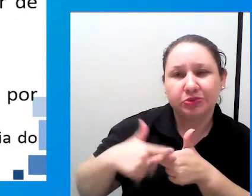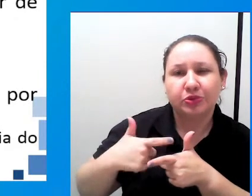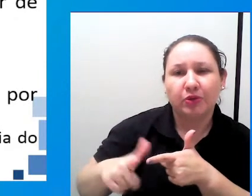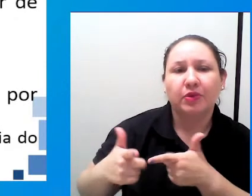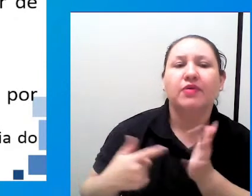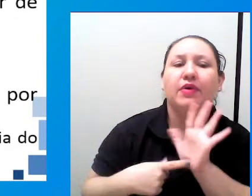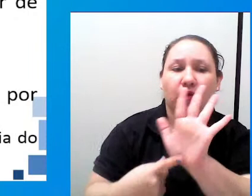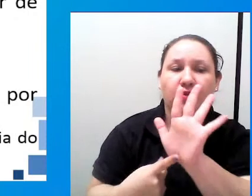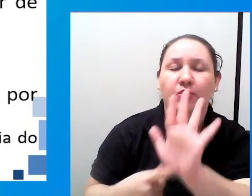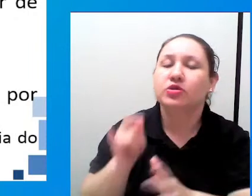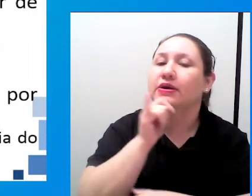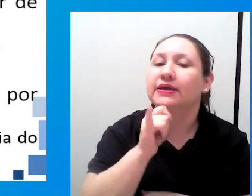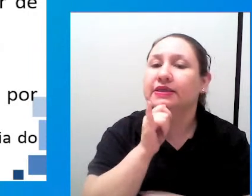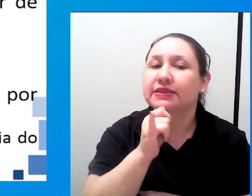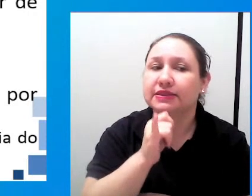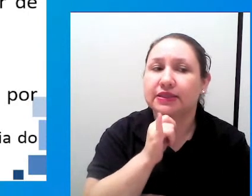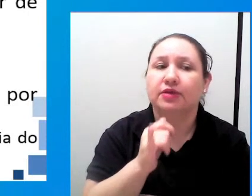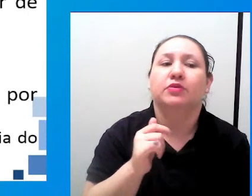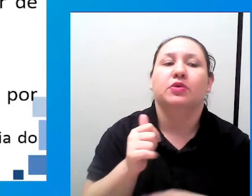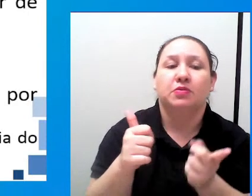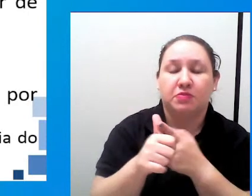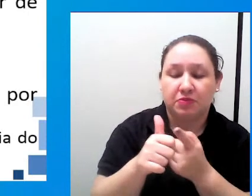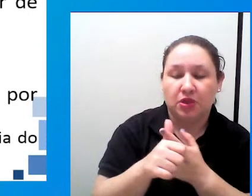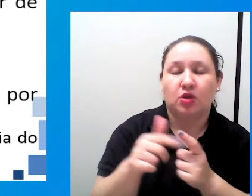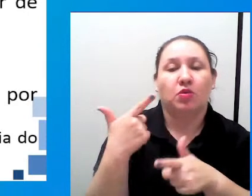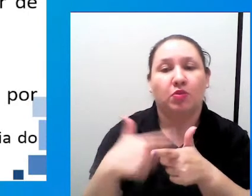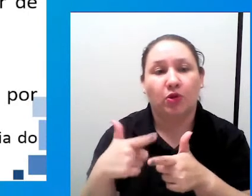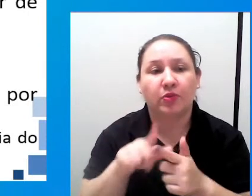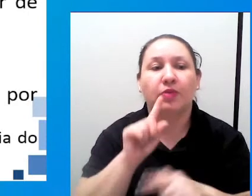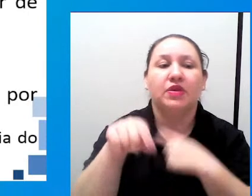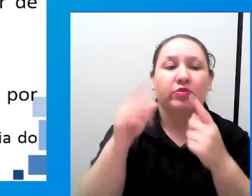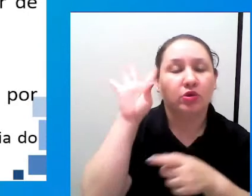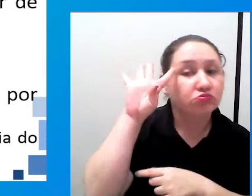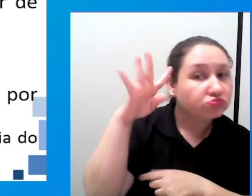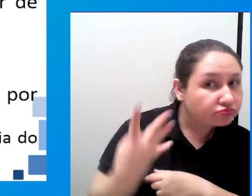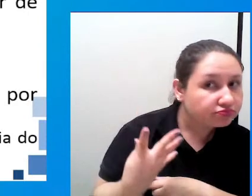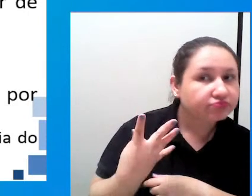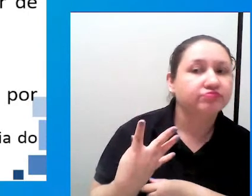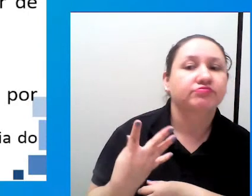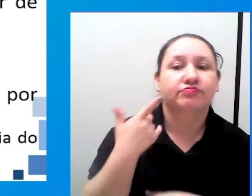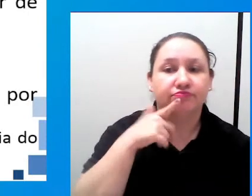alguns exemplos e algumas soluções também que a gente